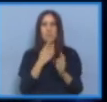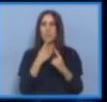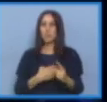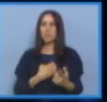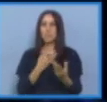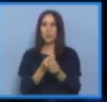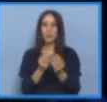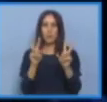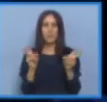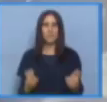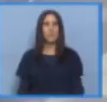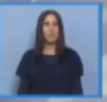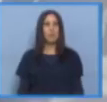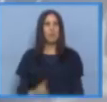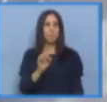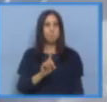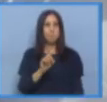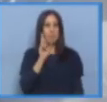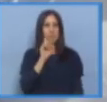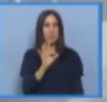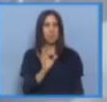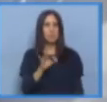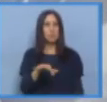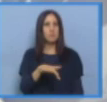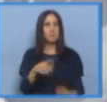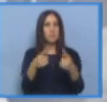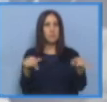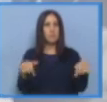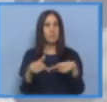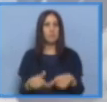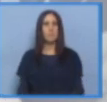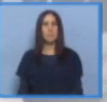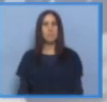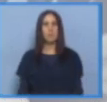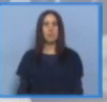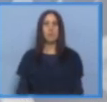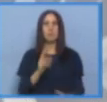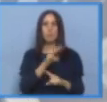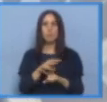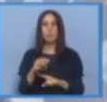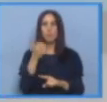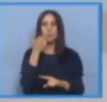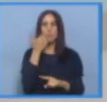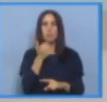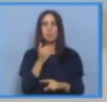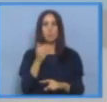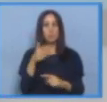sentido. Claro O primeiro encontro no dia 14 será em que espaço? Vai ser no Museu Santos Rocha, Museu Municipal Santos